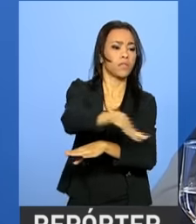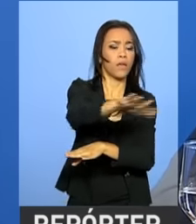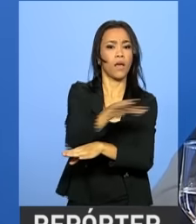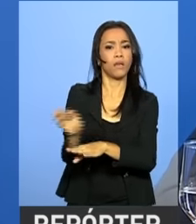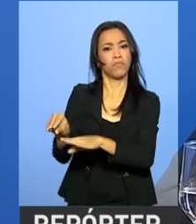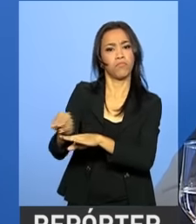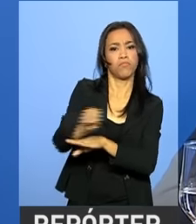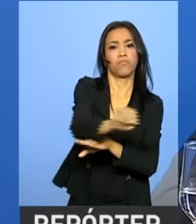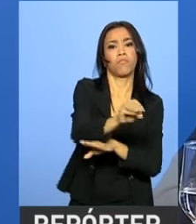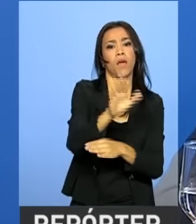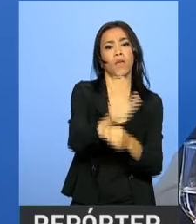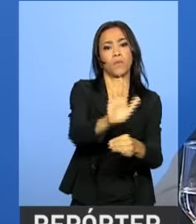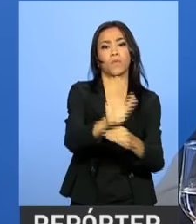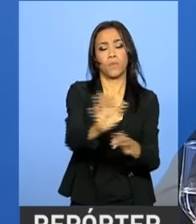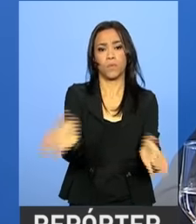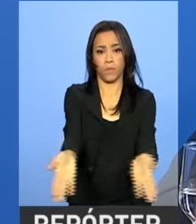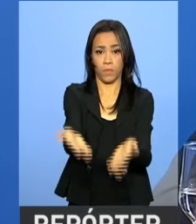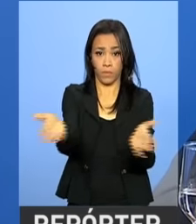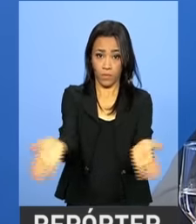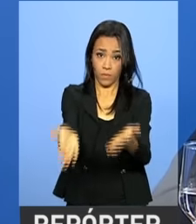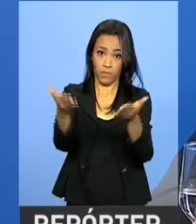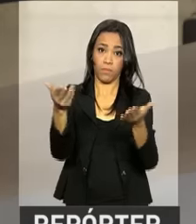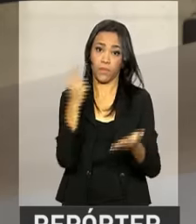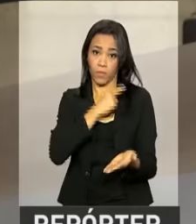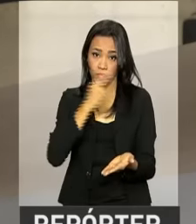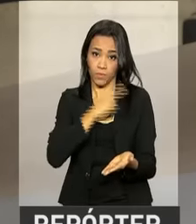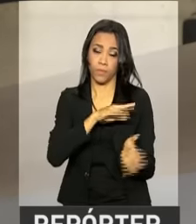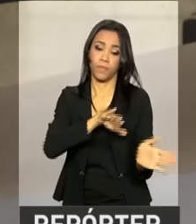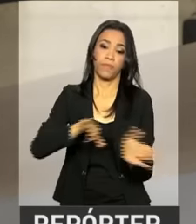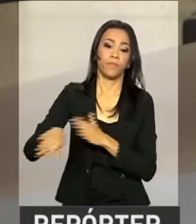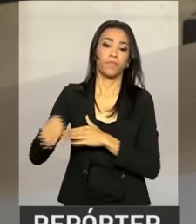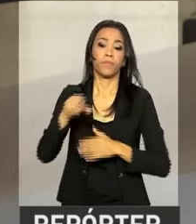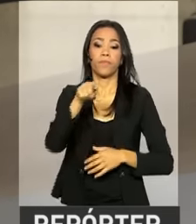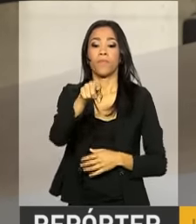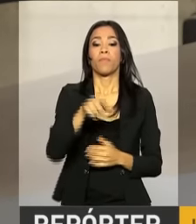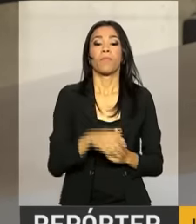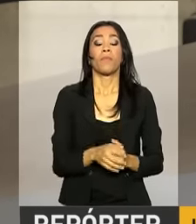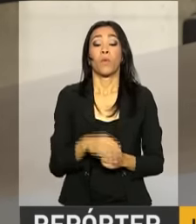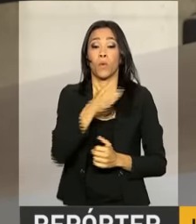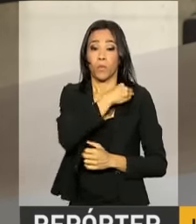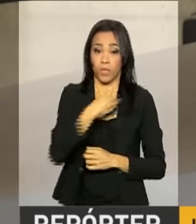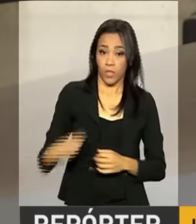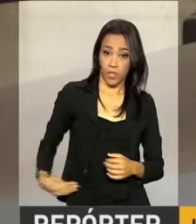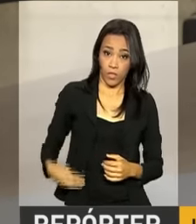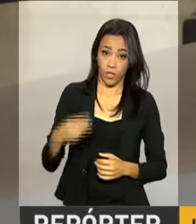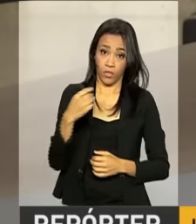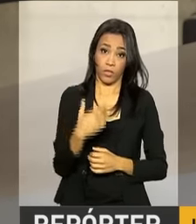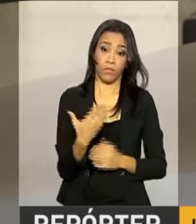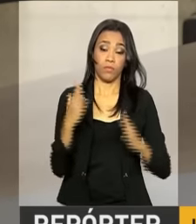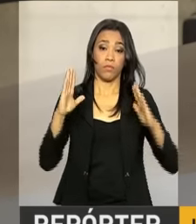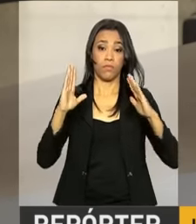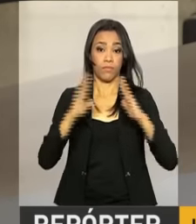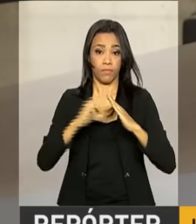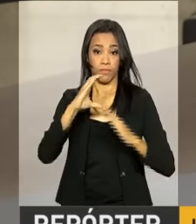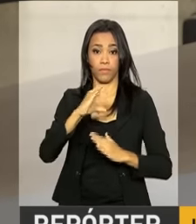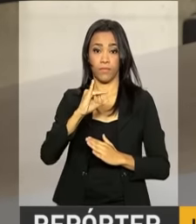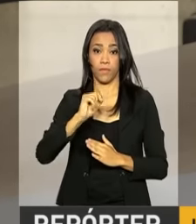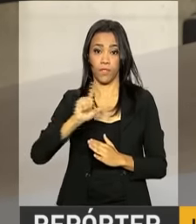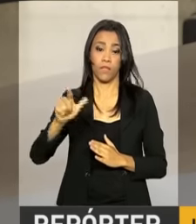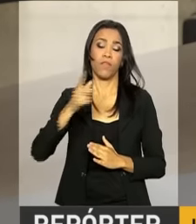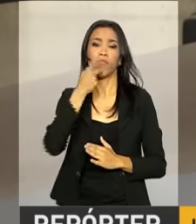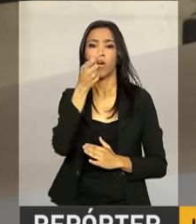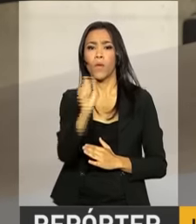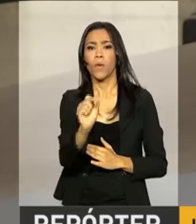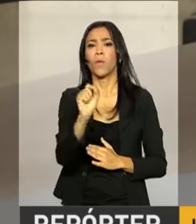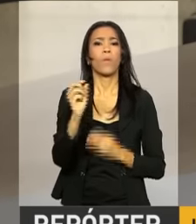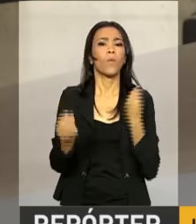atender essas situações mais prementes. O ministro da Casa Civil falou ainda sobre a postura que o governo vai adotar em relação à